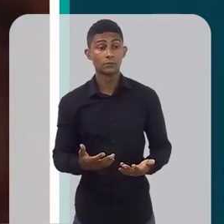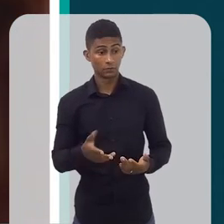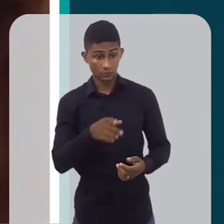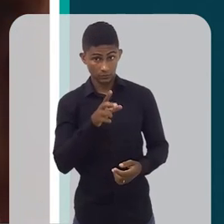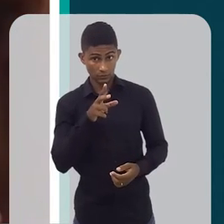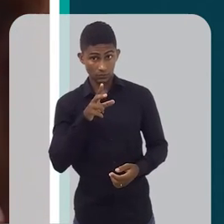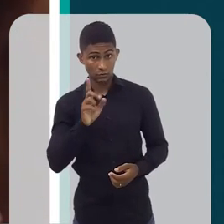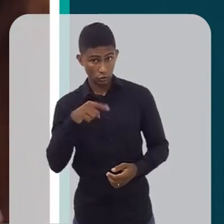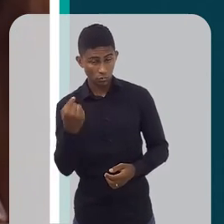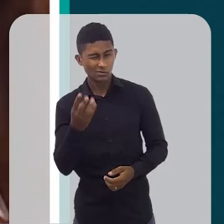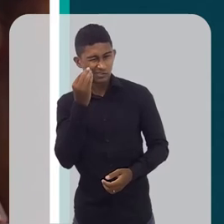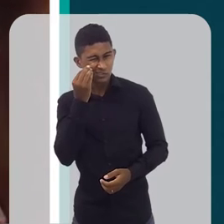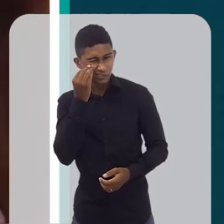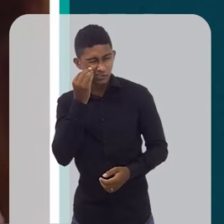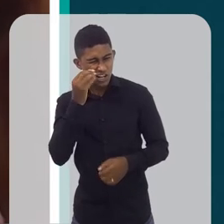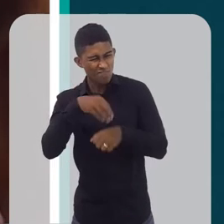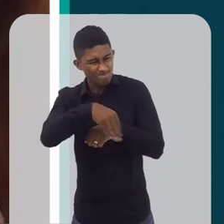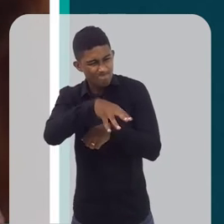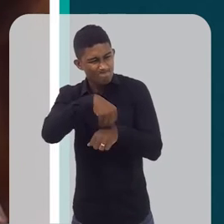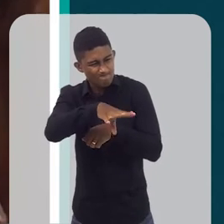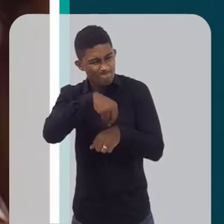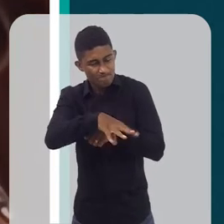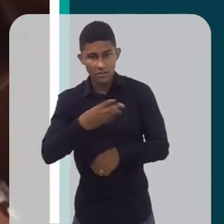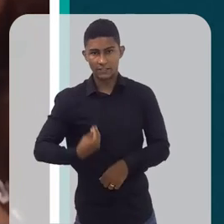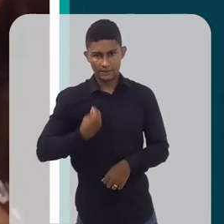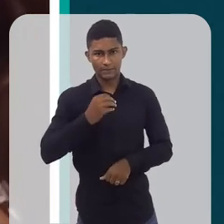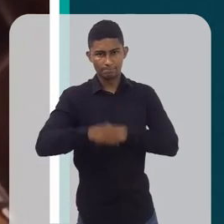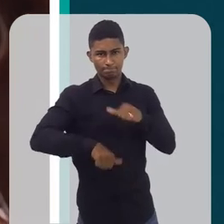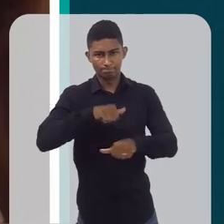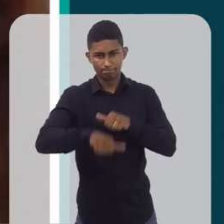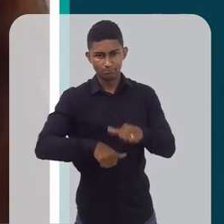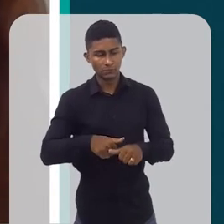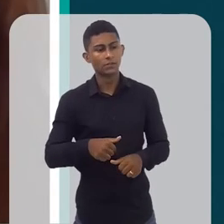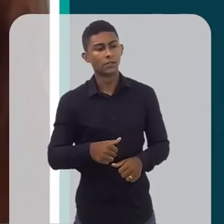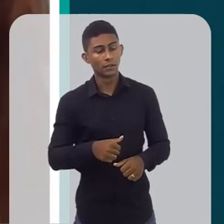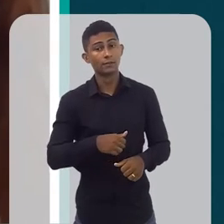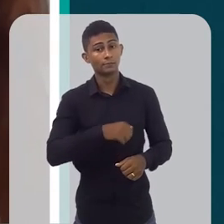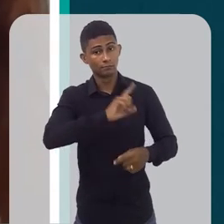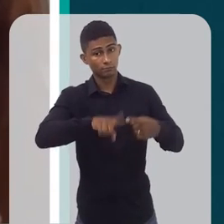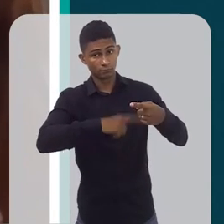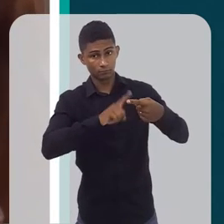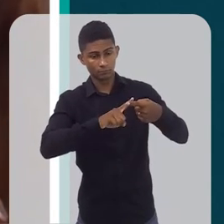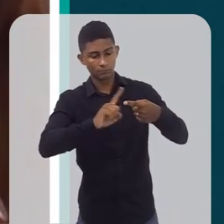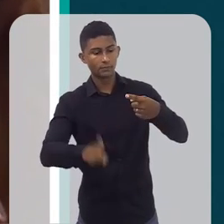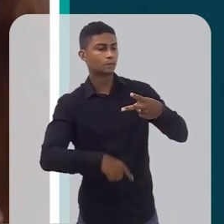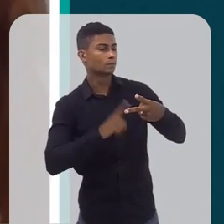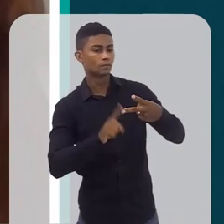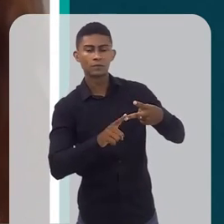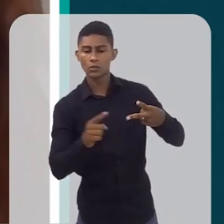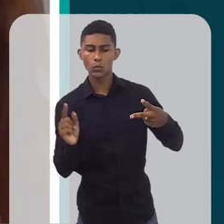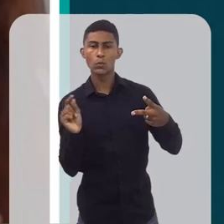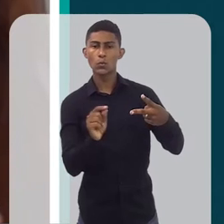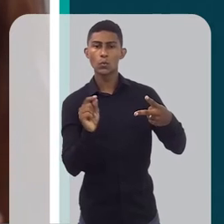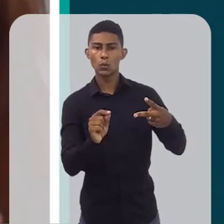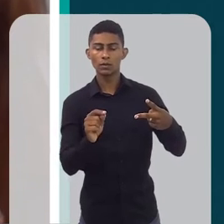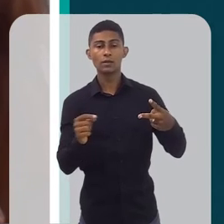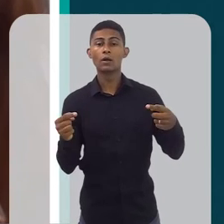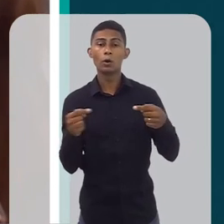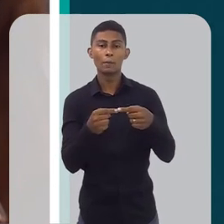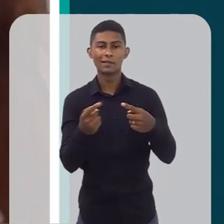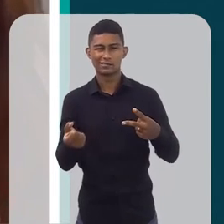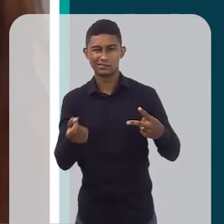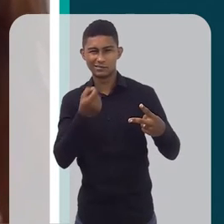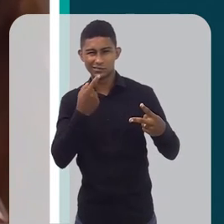gente passa, tentando melhorar o estilo de vida, vem outra etapa, que é a etapa farmacológica. Então,